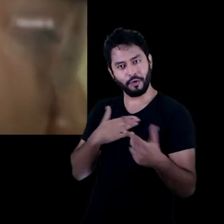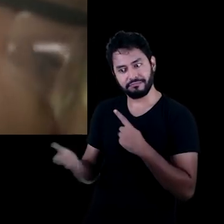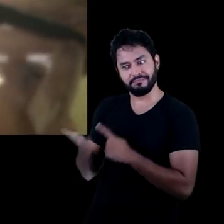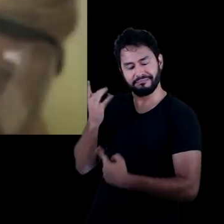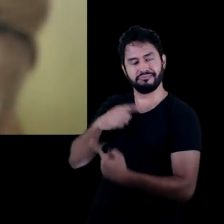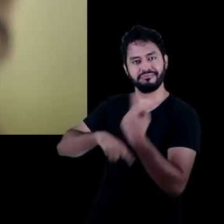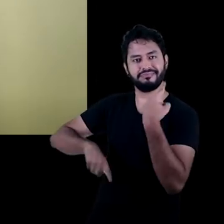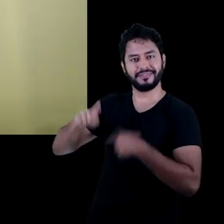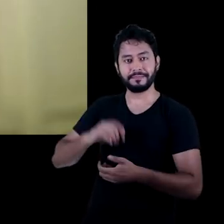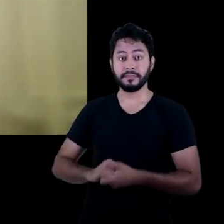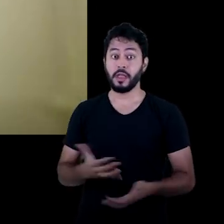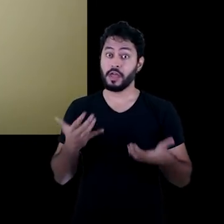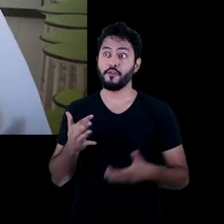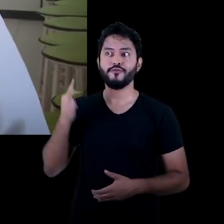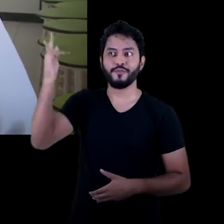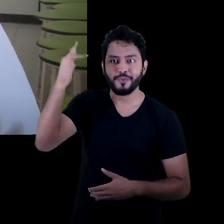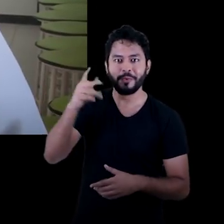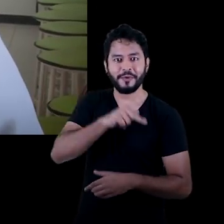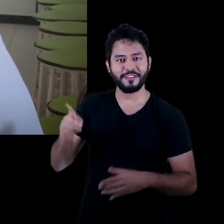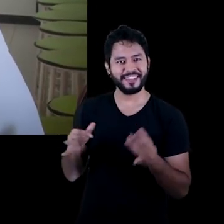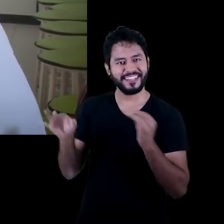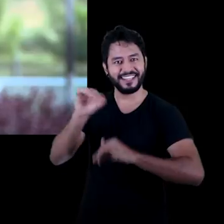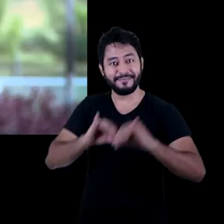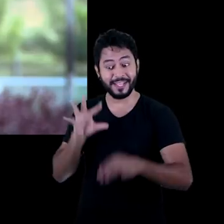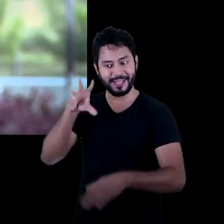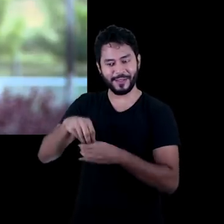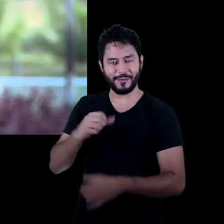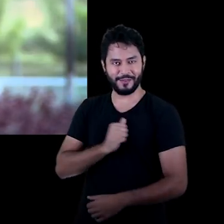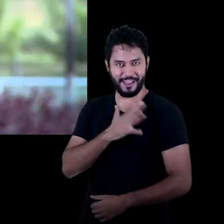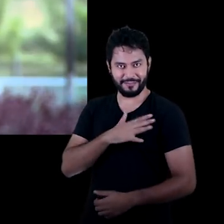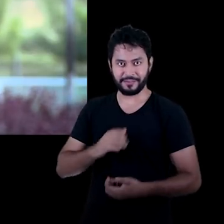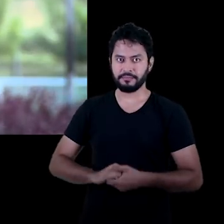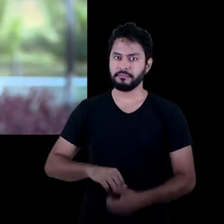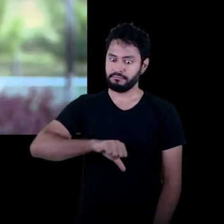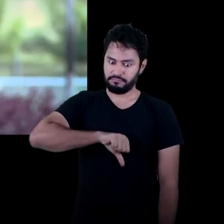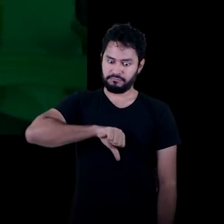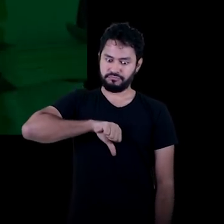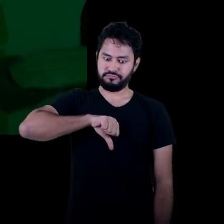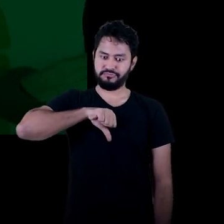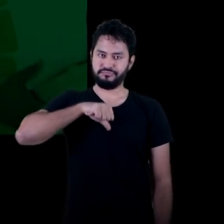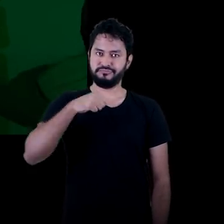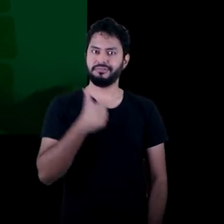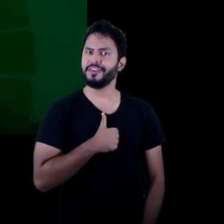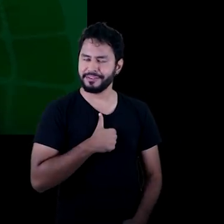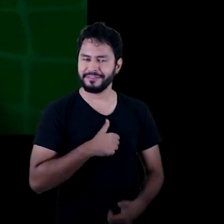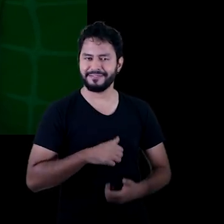ajudando. Eu quero ser professora de Química do IFPR. Levantou a minha autoestima.